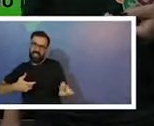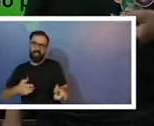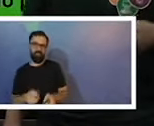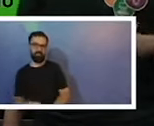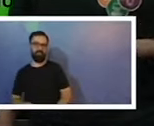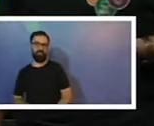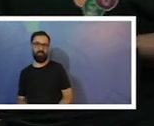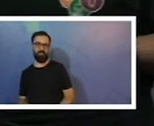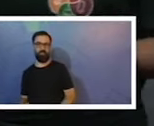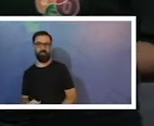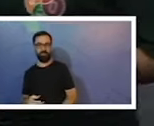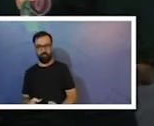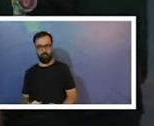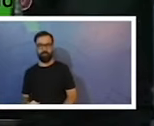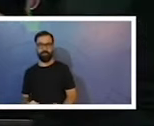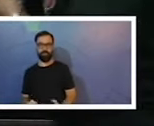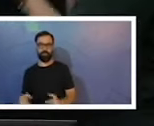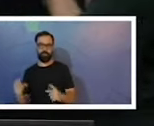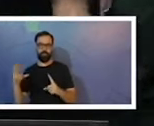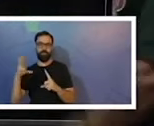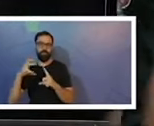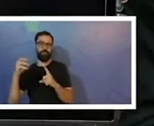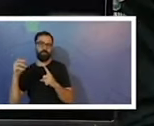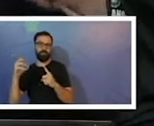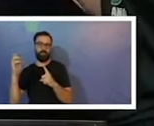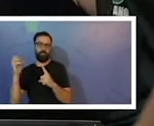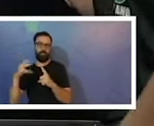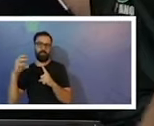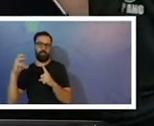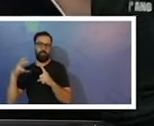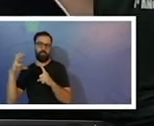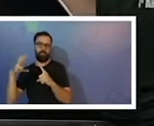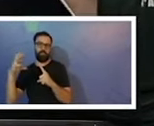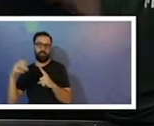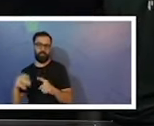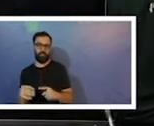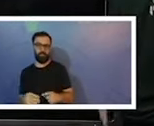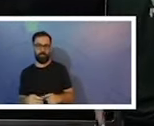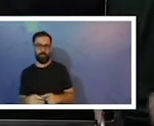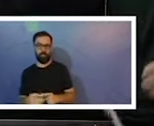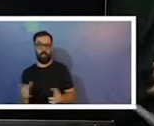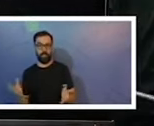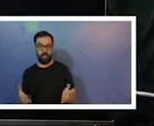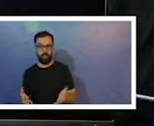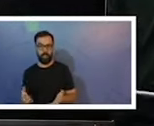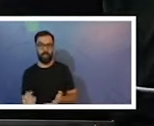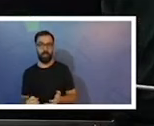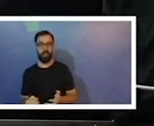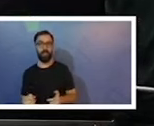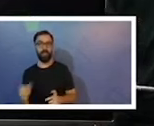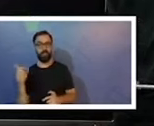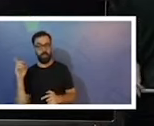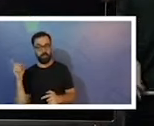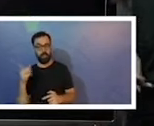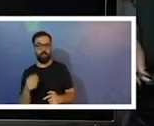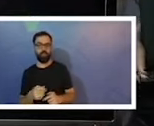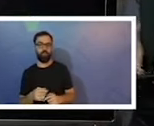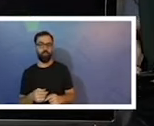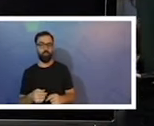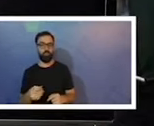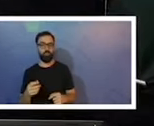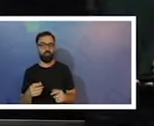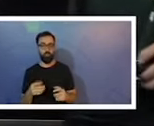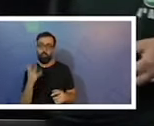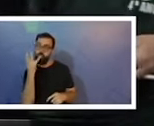Isso influencia? Muito, né, pessoal? Agora vocês vão ficar com um vídeo sobre a onça-pintada. Ela é o